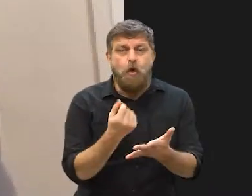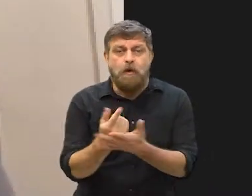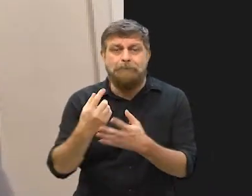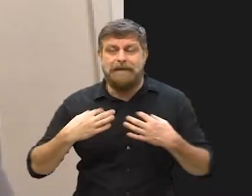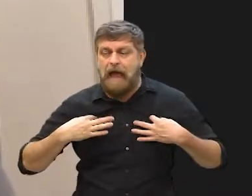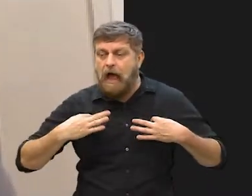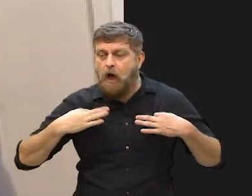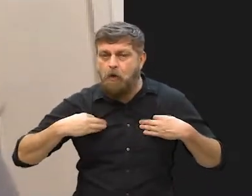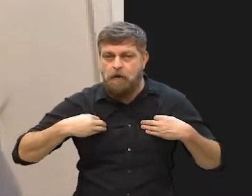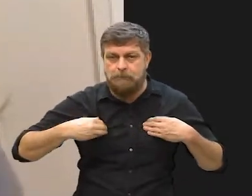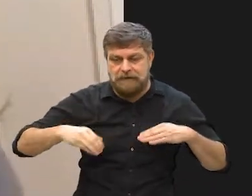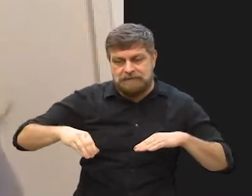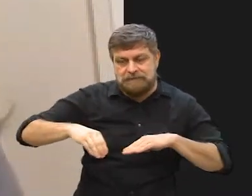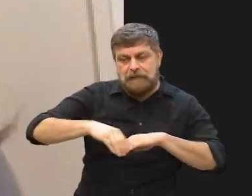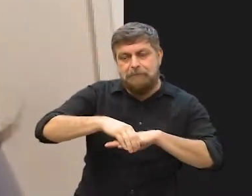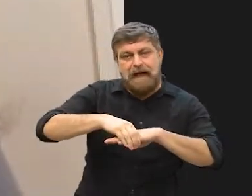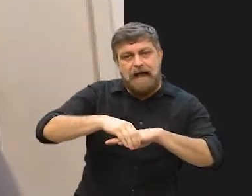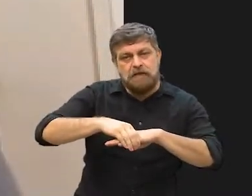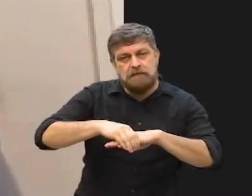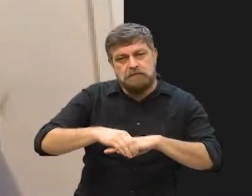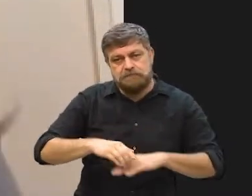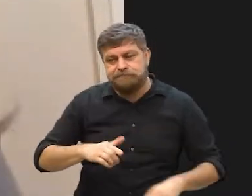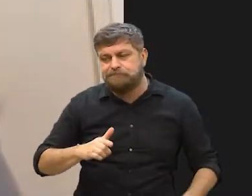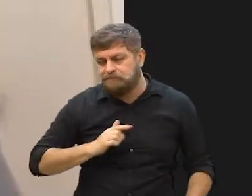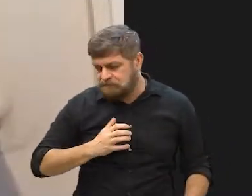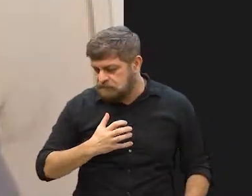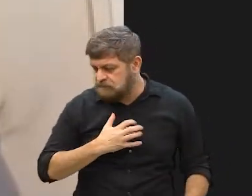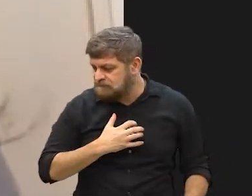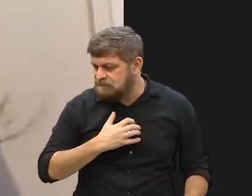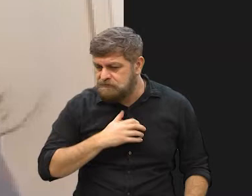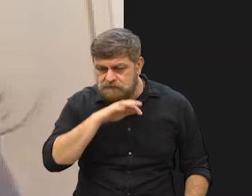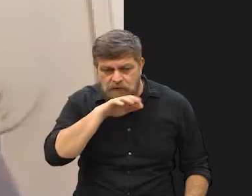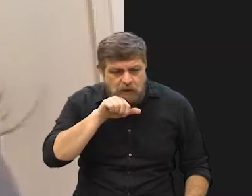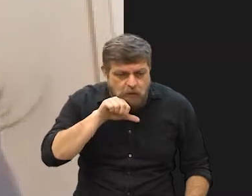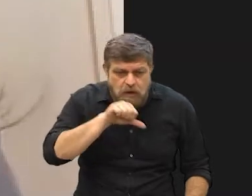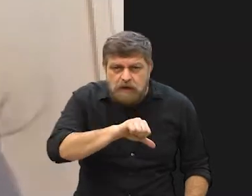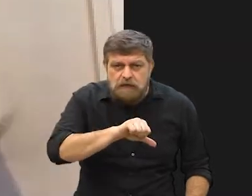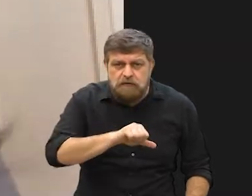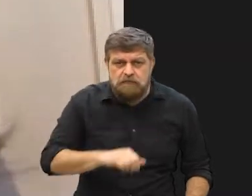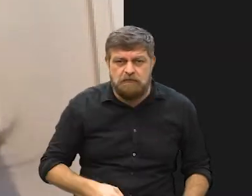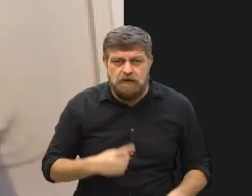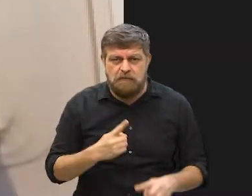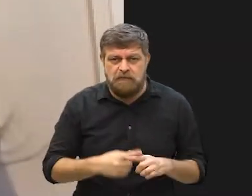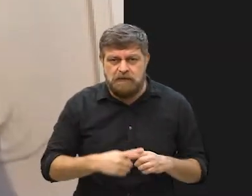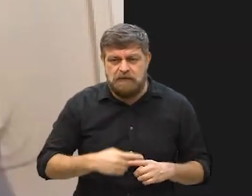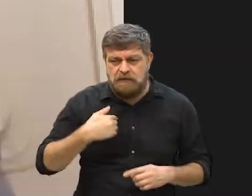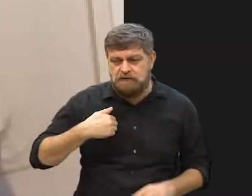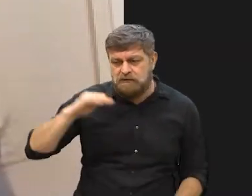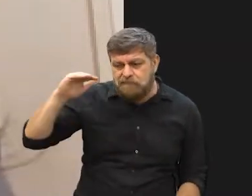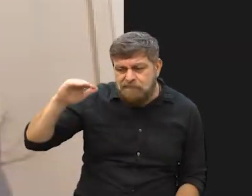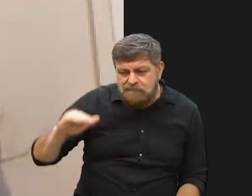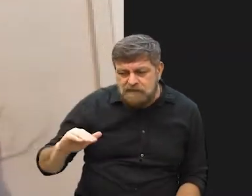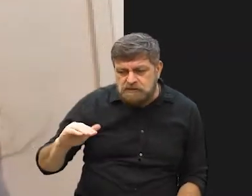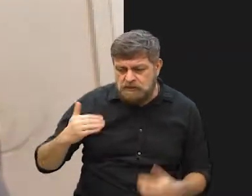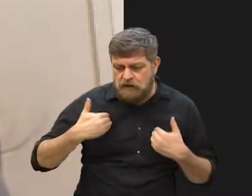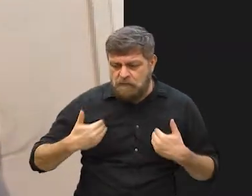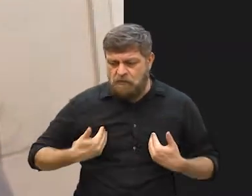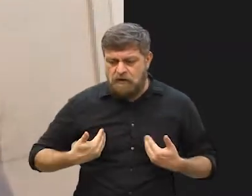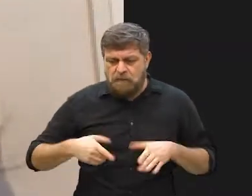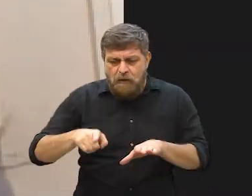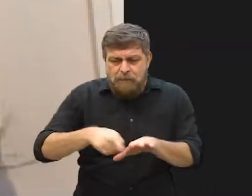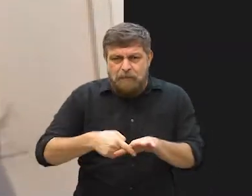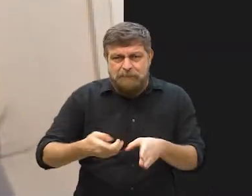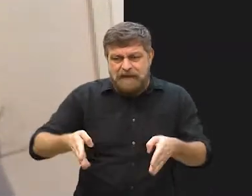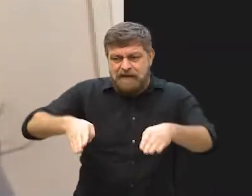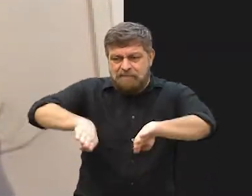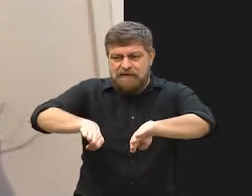roupa, sapato, são, assim, as piores coisas para mim, porque eu tenho baixa estatura, eu tenho deformidade no pé, eu